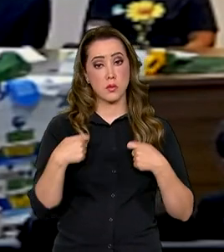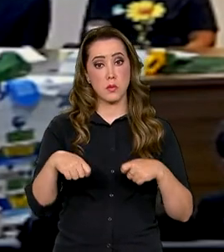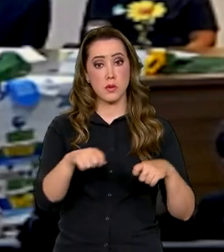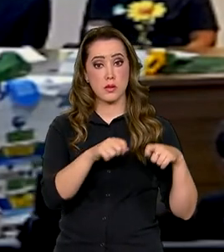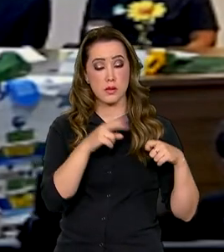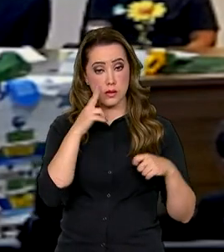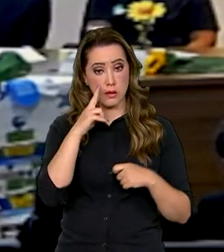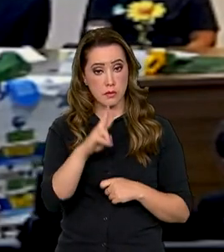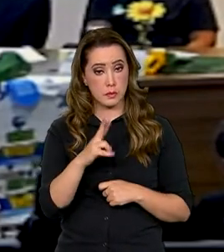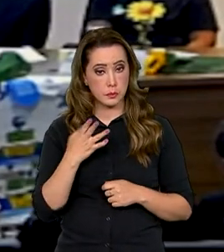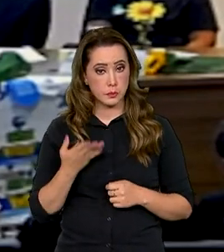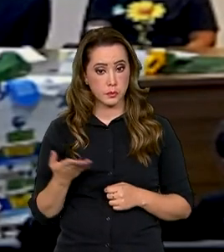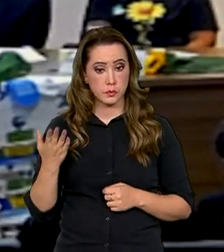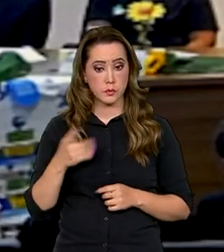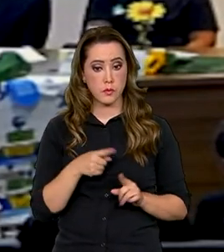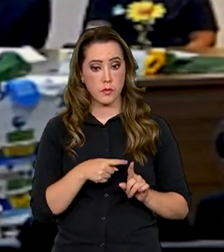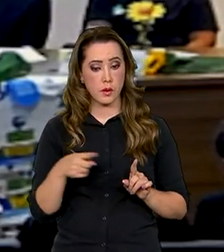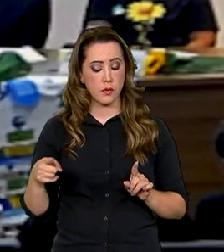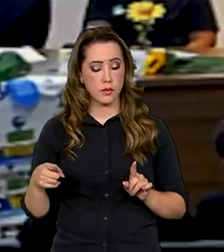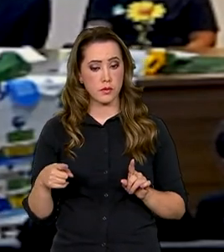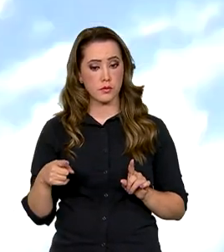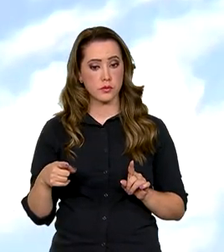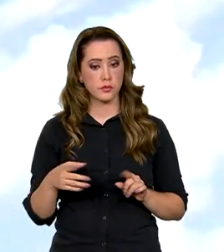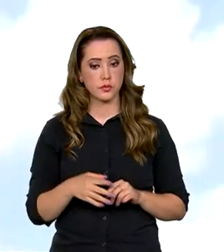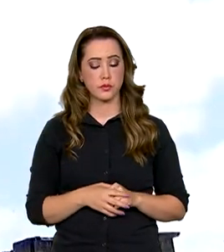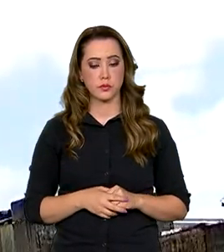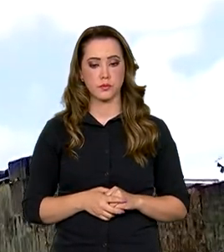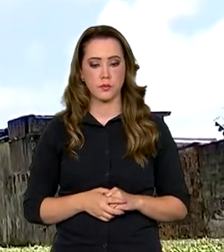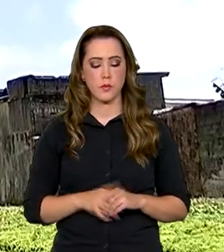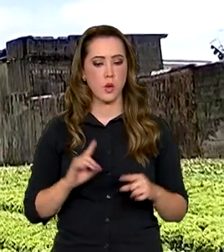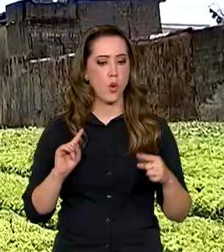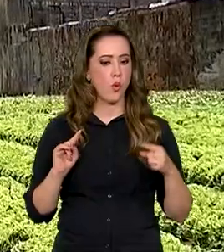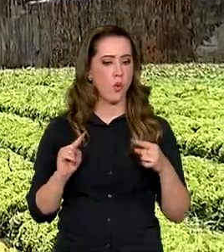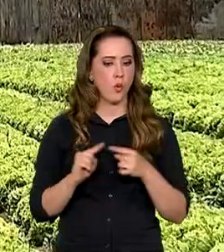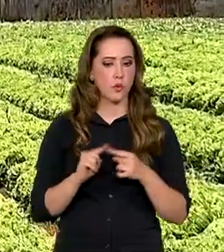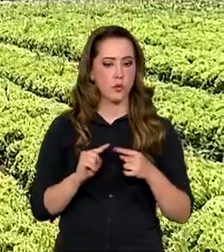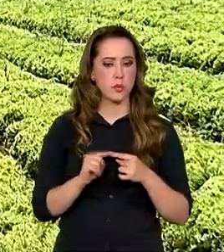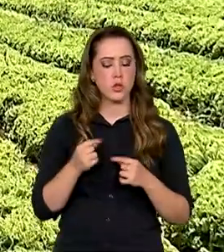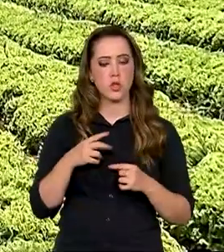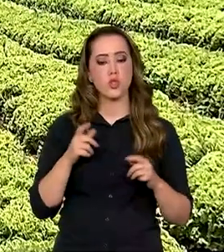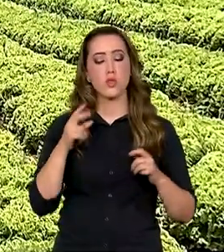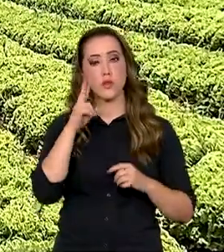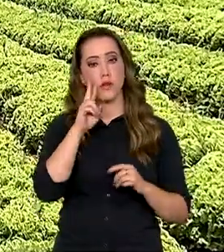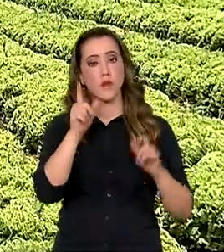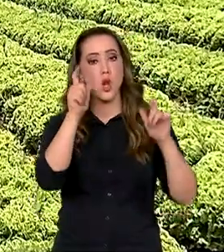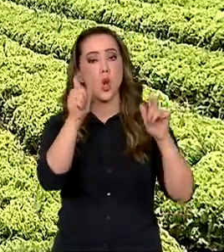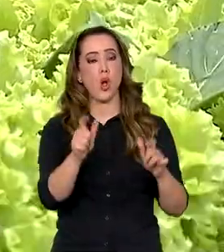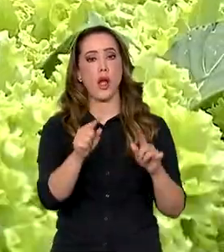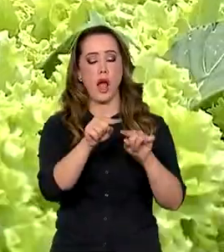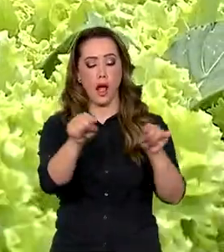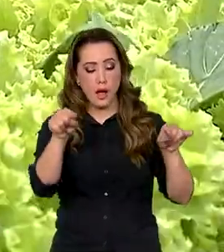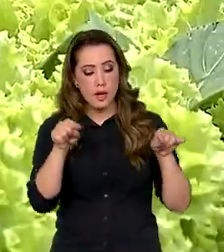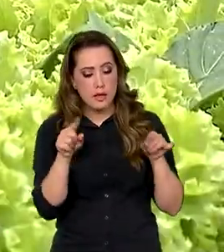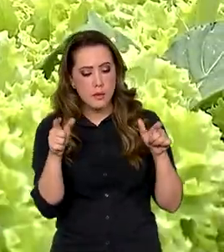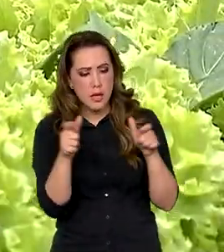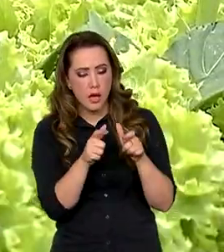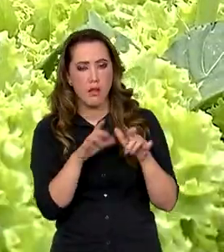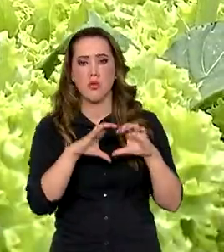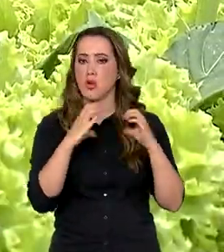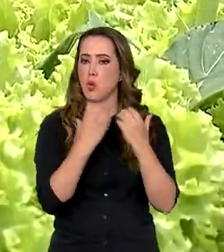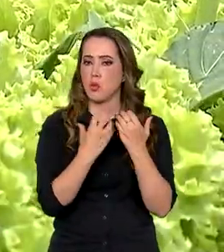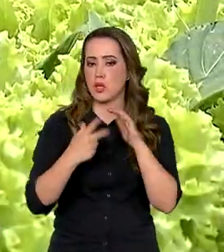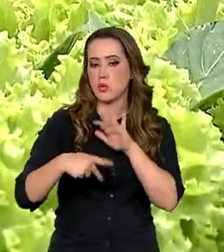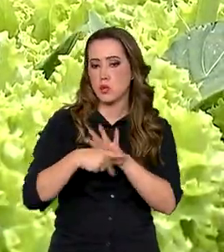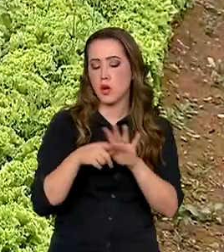gente tem nesse aspecto. O objetivo é catalogar pequenas plantações comunitárias